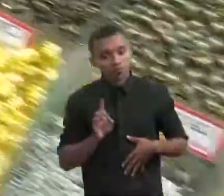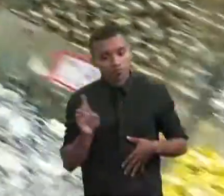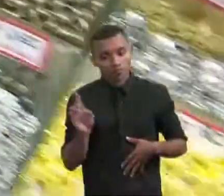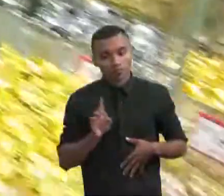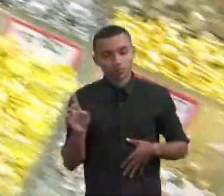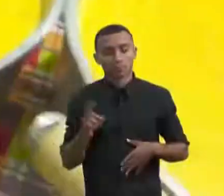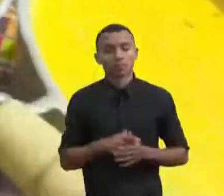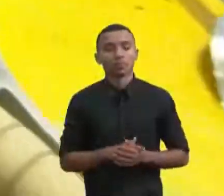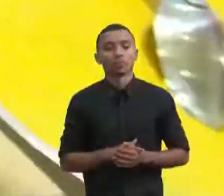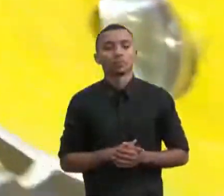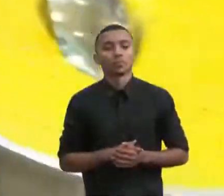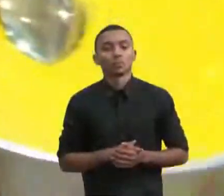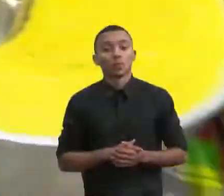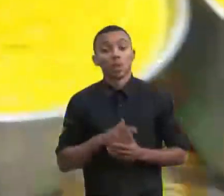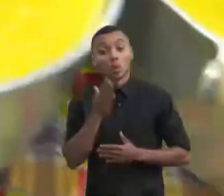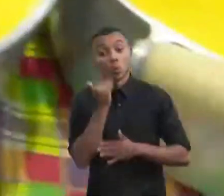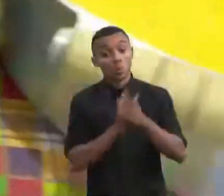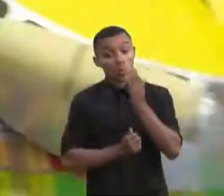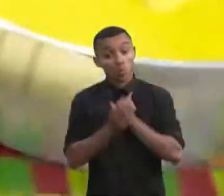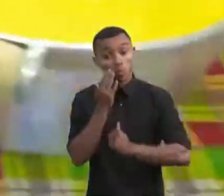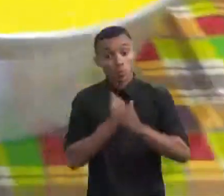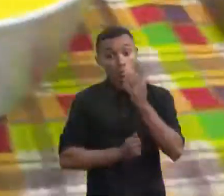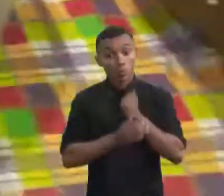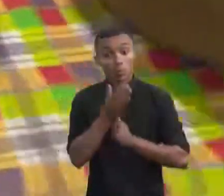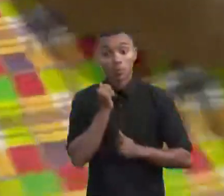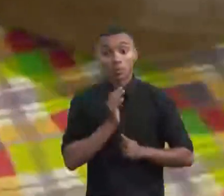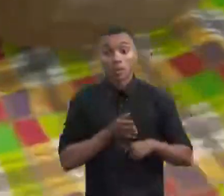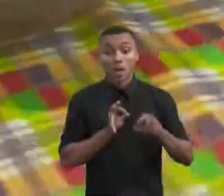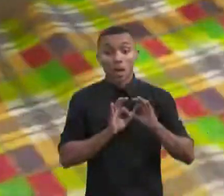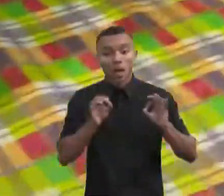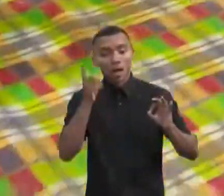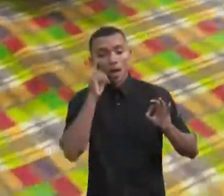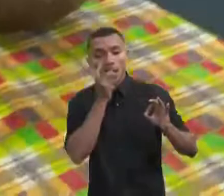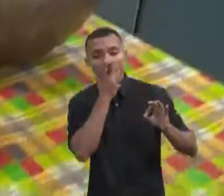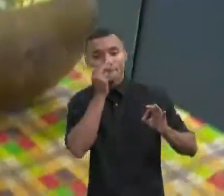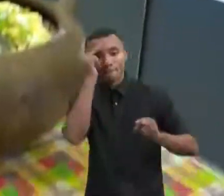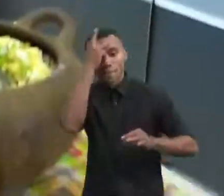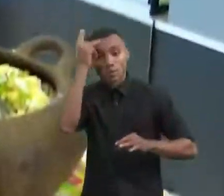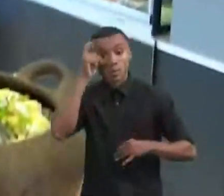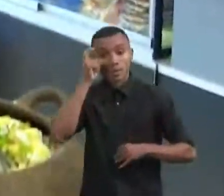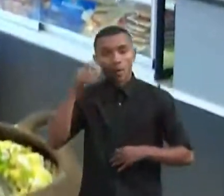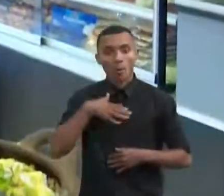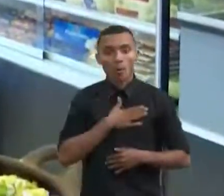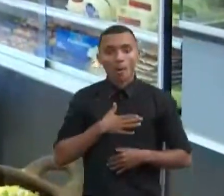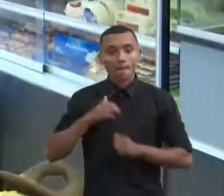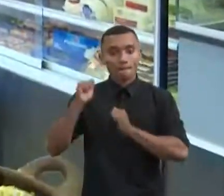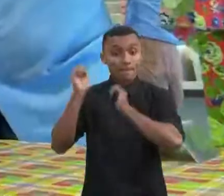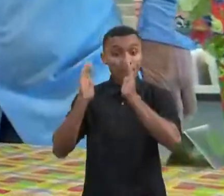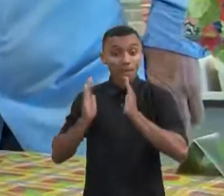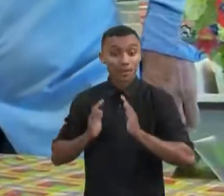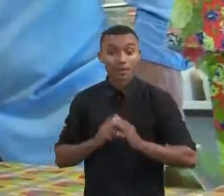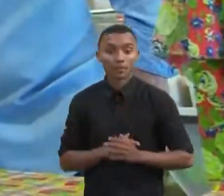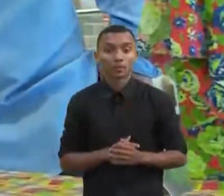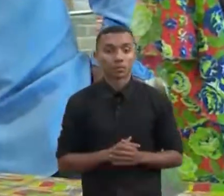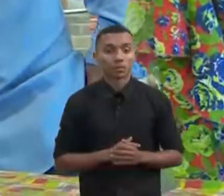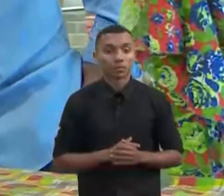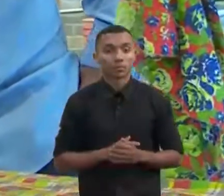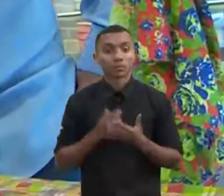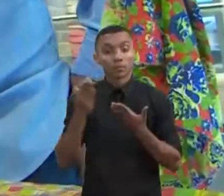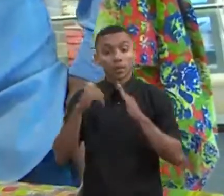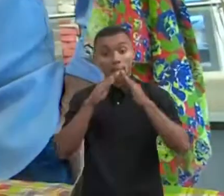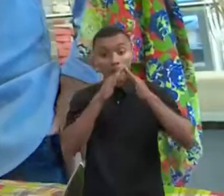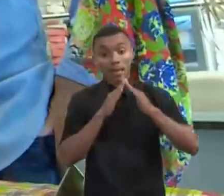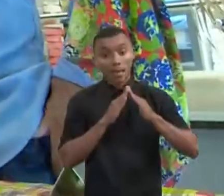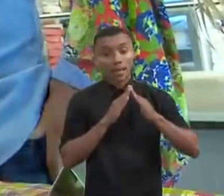no comércio. As comidas típicas são um convite a mais para quem gosta desta época do ano. Washington mora